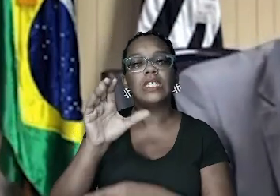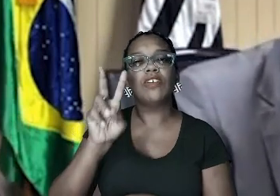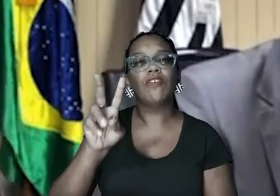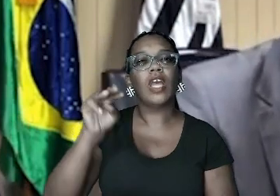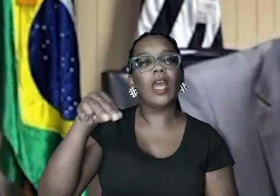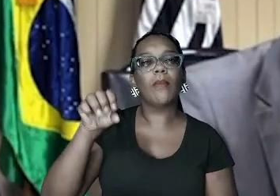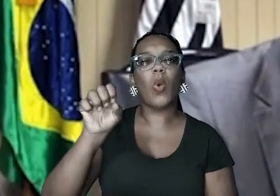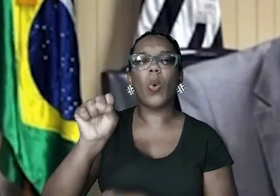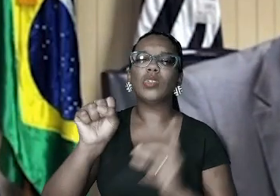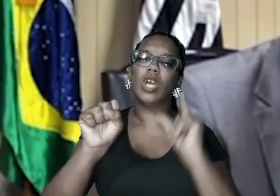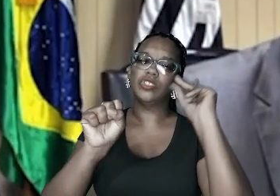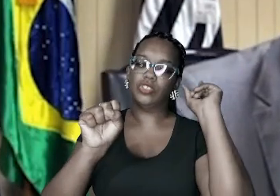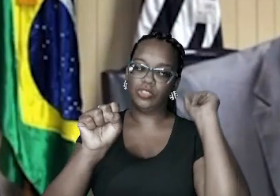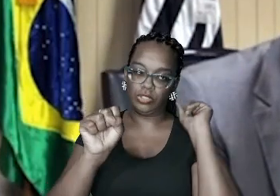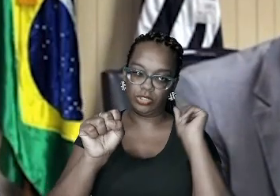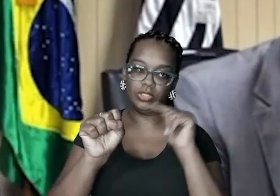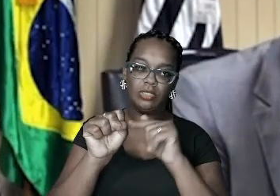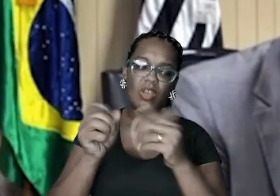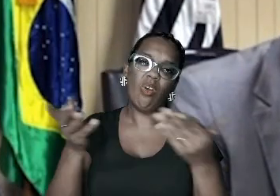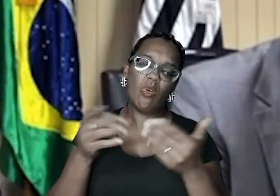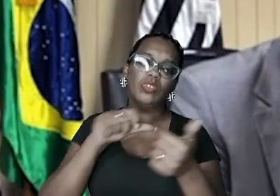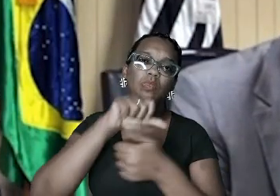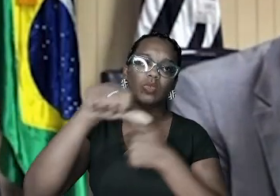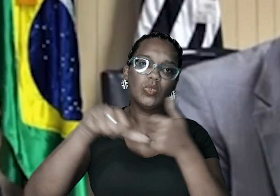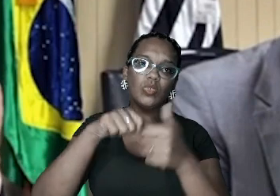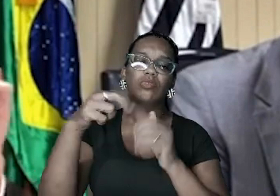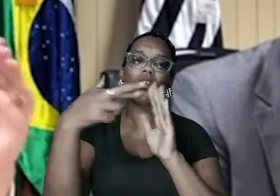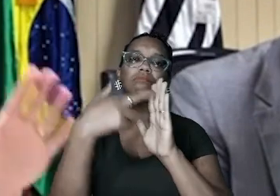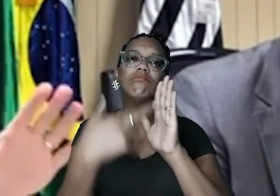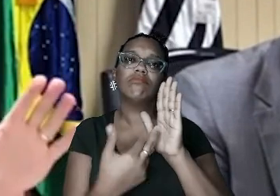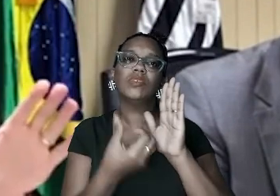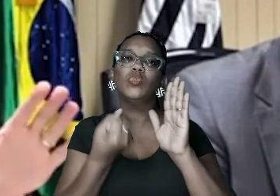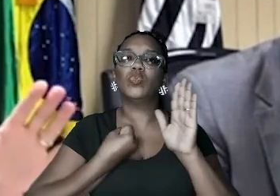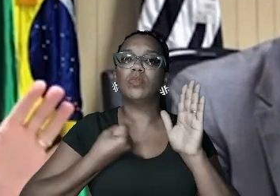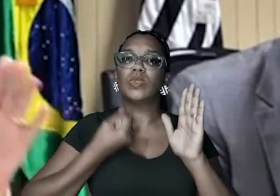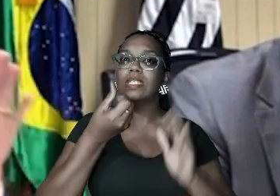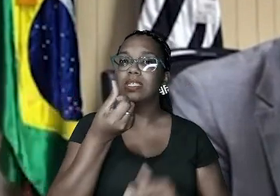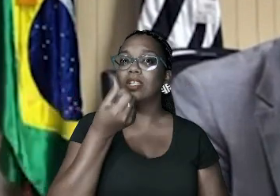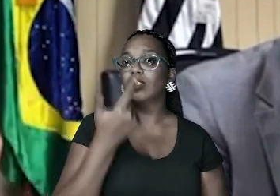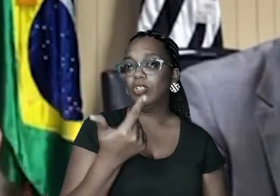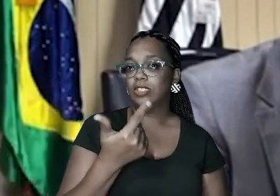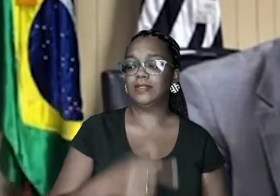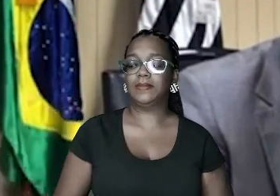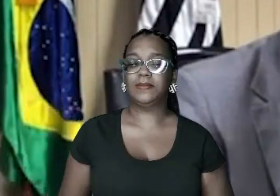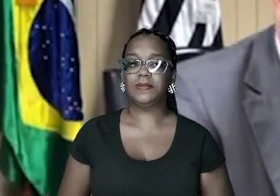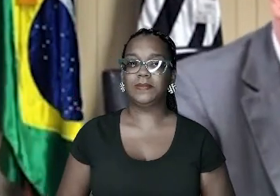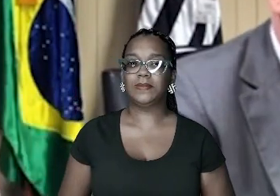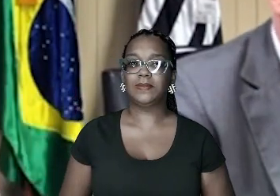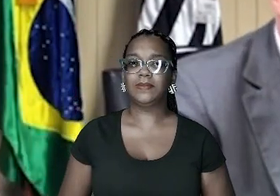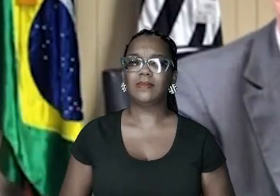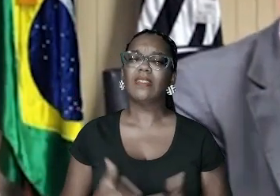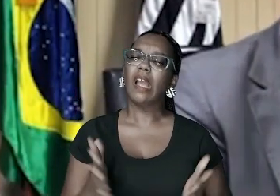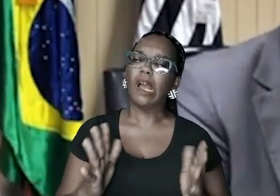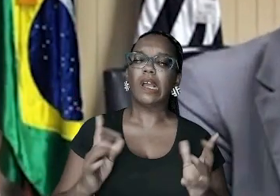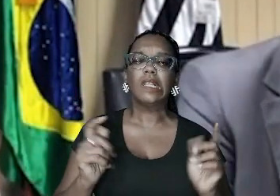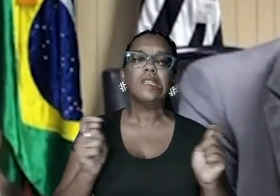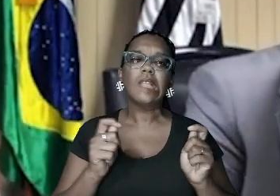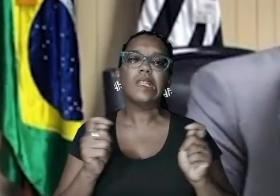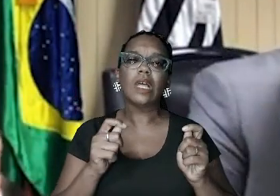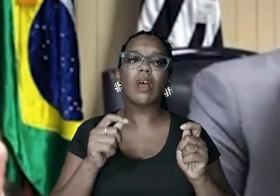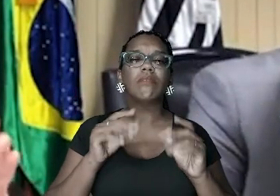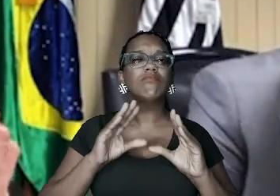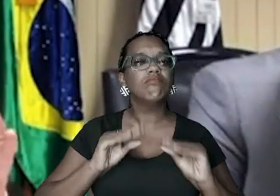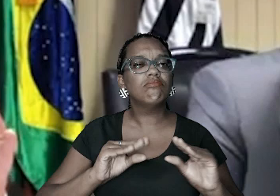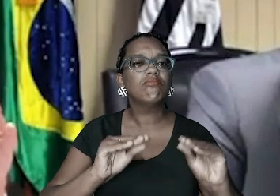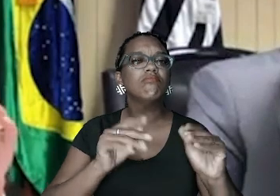nas categorias da instrução cvm8 antiga instrução cvm 8 hoje resolução 62